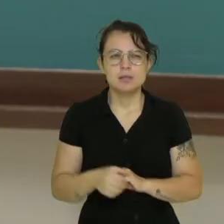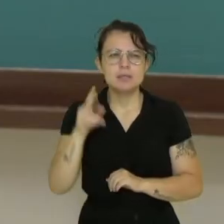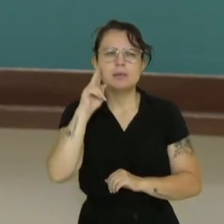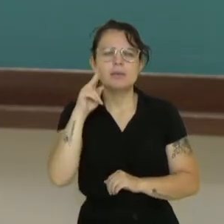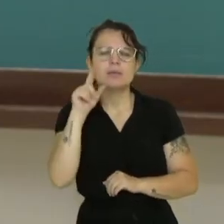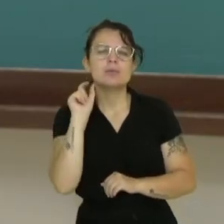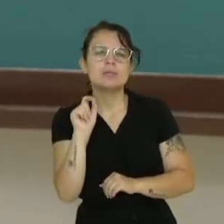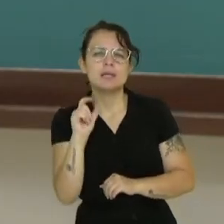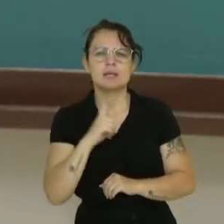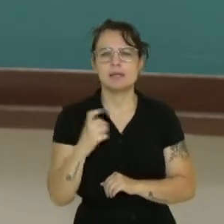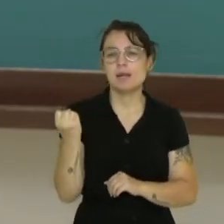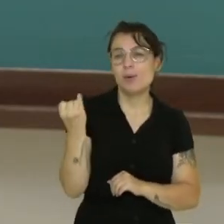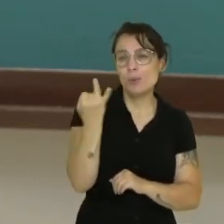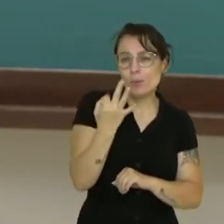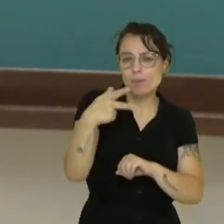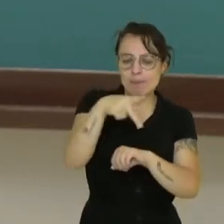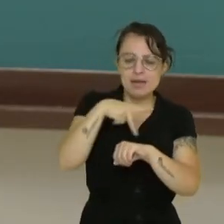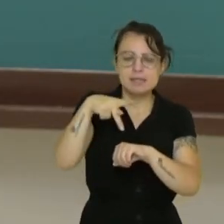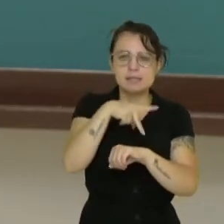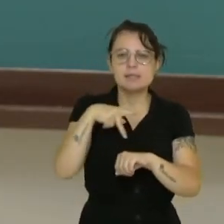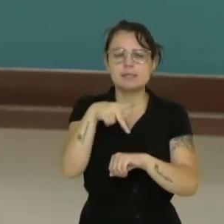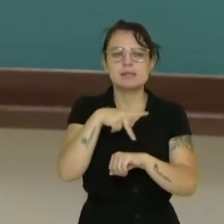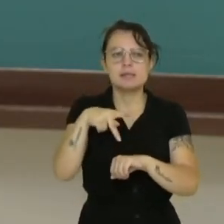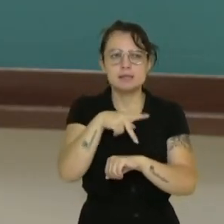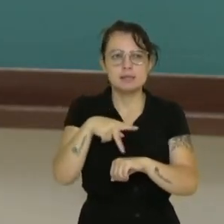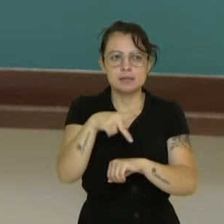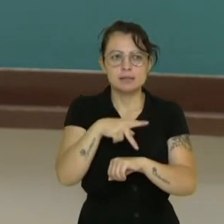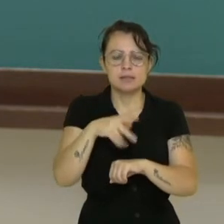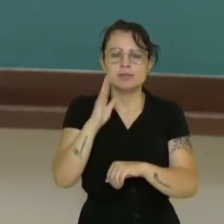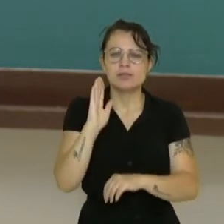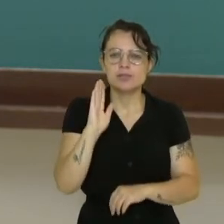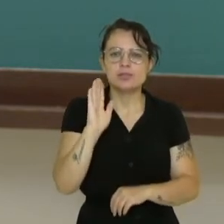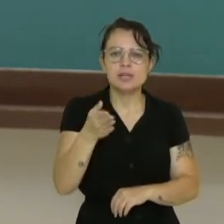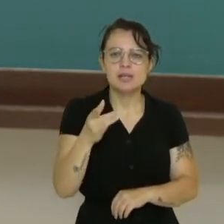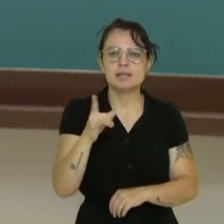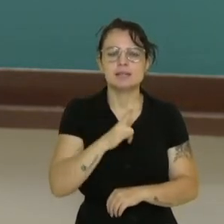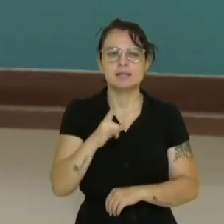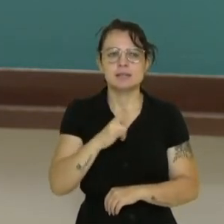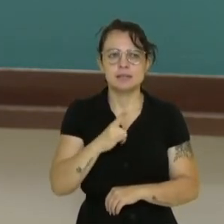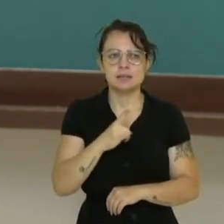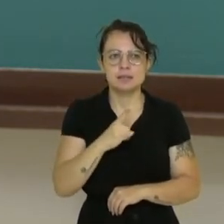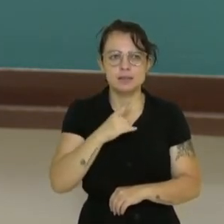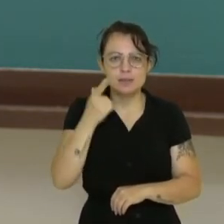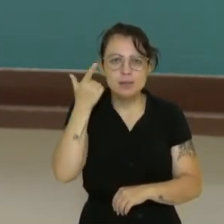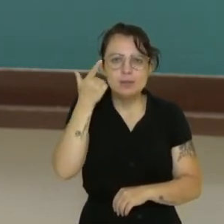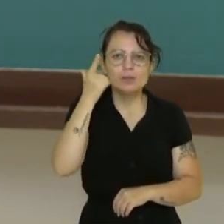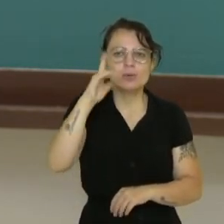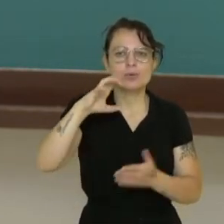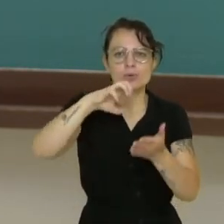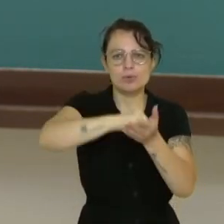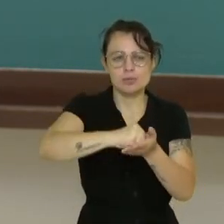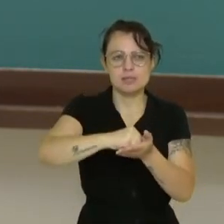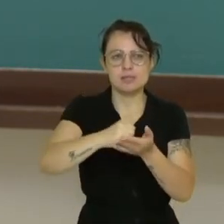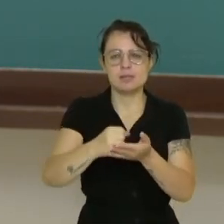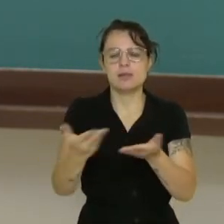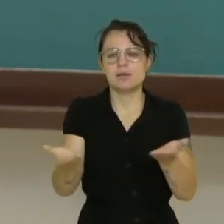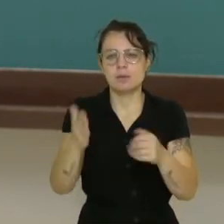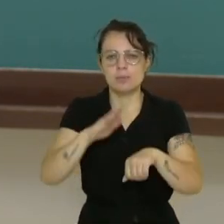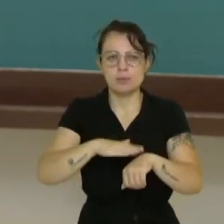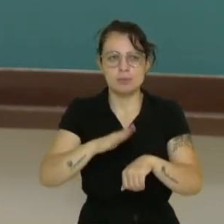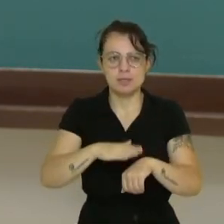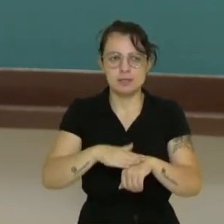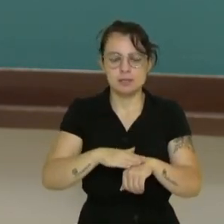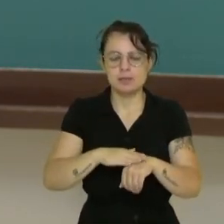Lembrando que alguns países já haviam sido reconquistados nesse momento